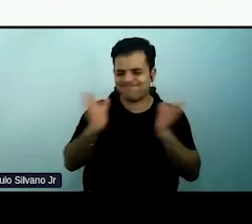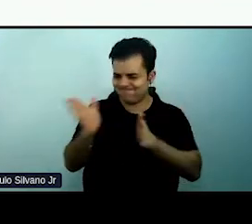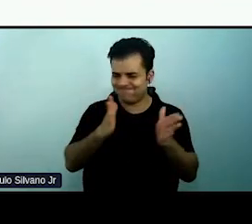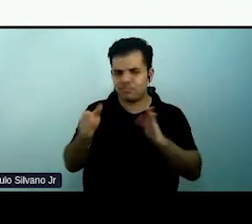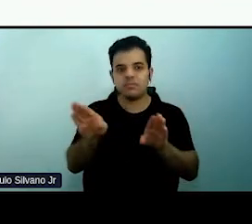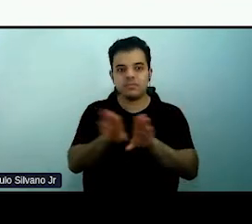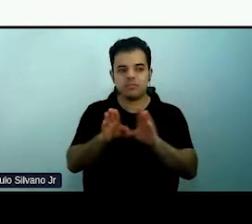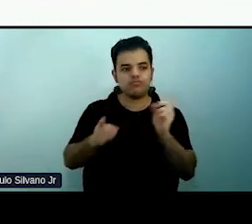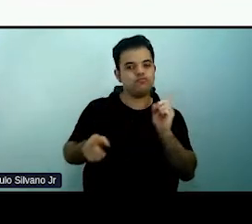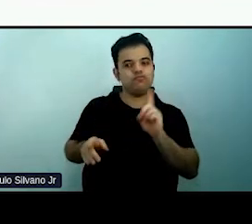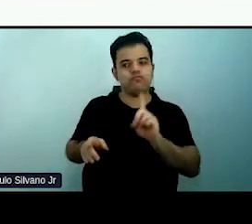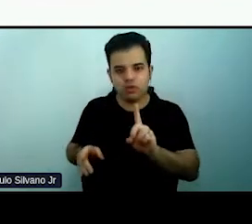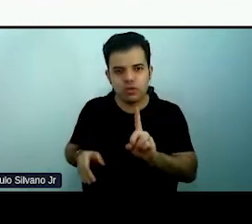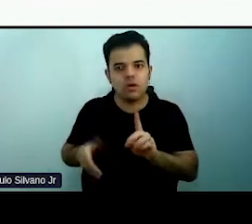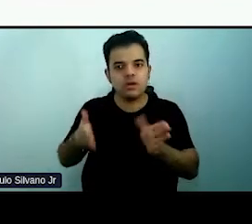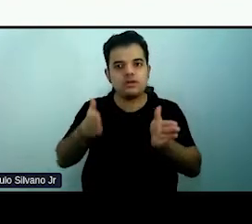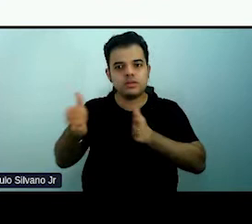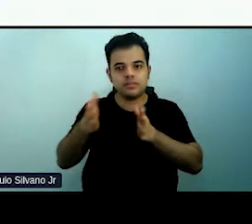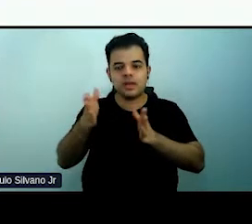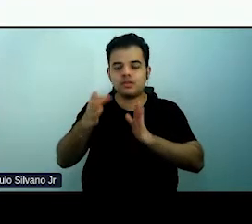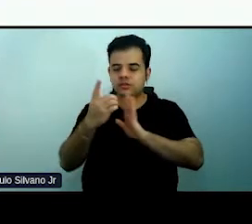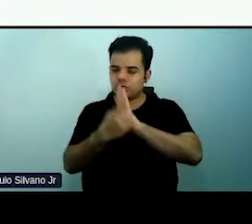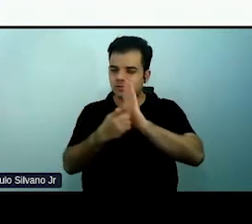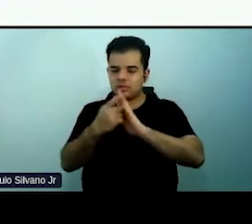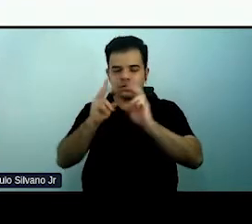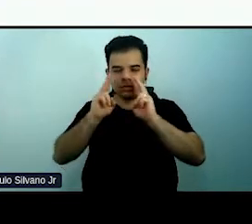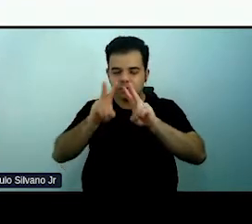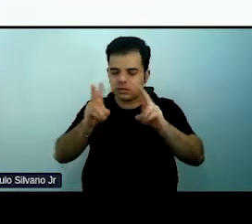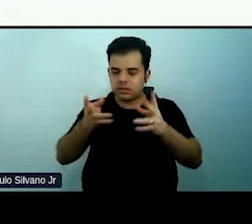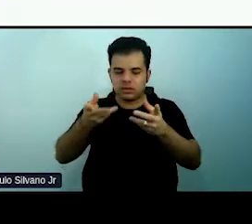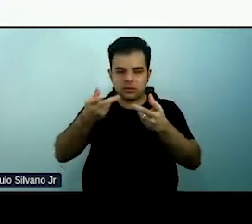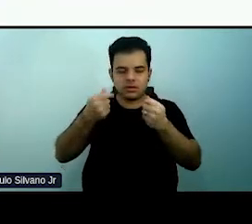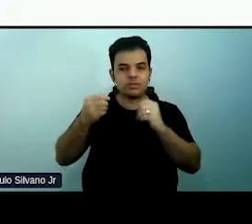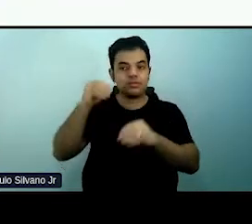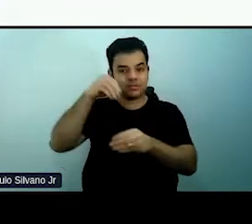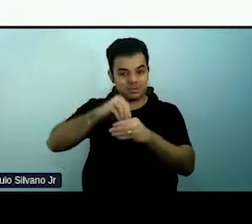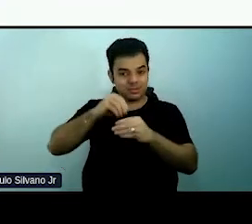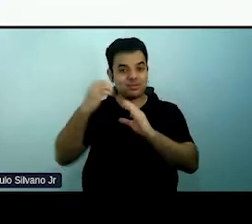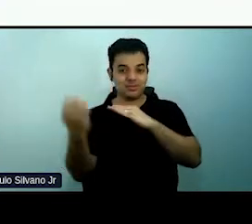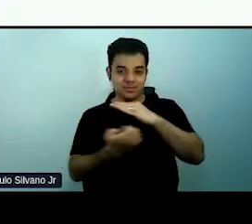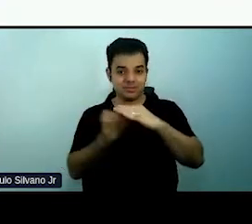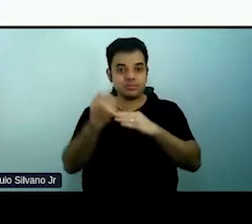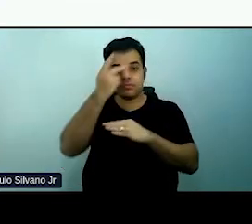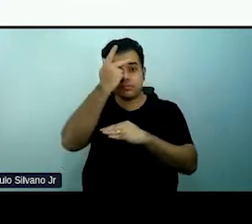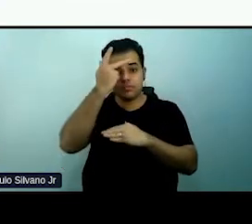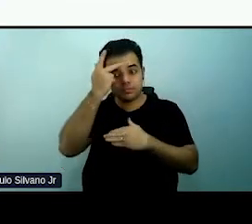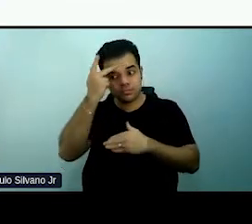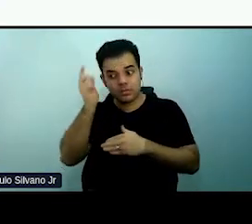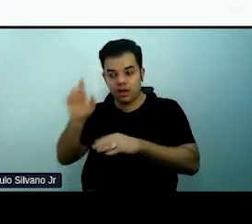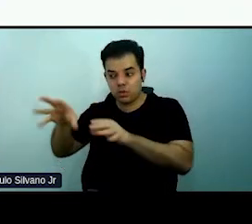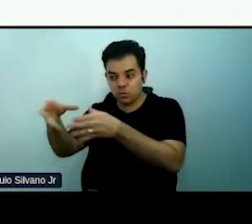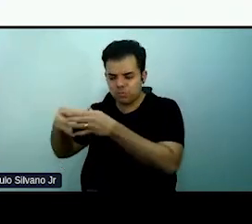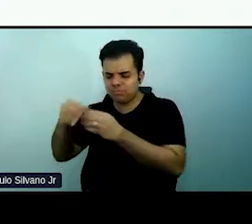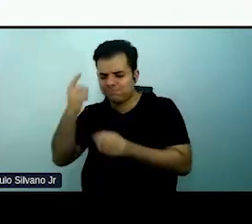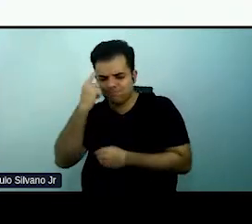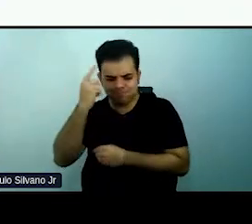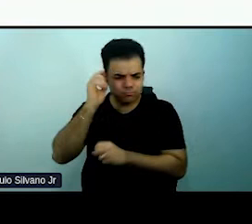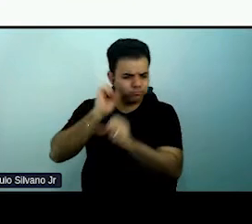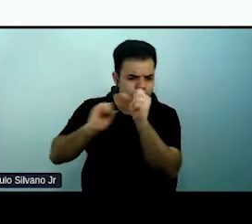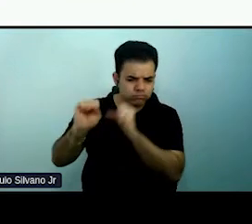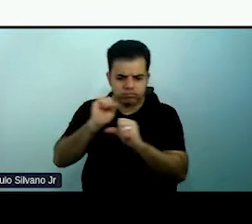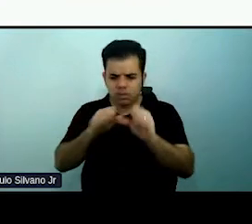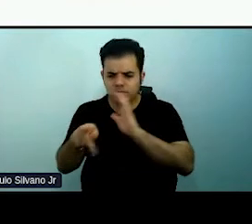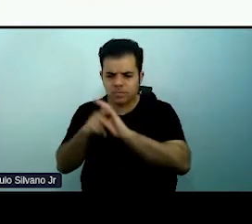chegada, realmente, o tema de acessibilidade digital está ganhando visibilidade dentro da empresa, e aí o pessoal já está começando a repensar todas